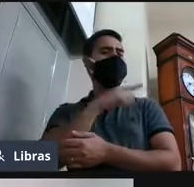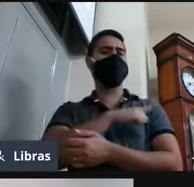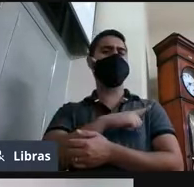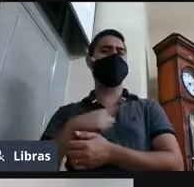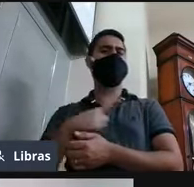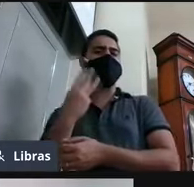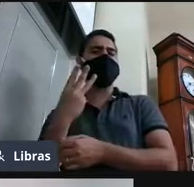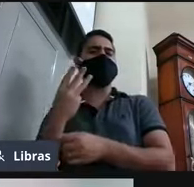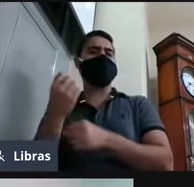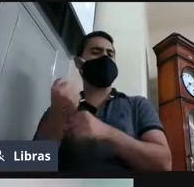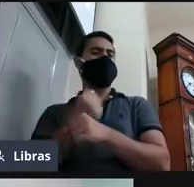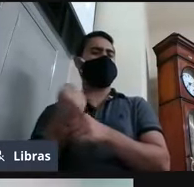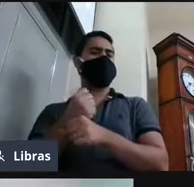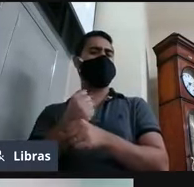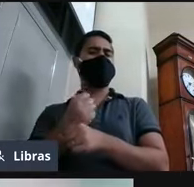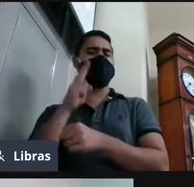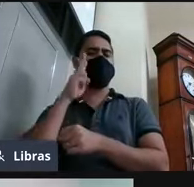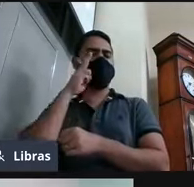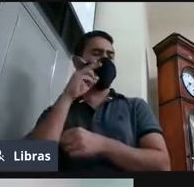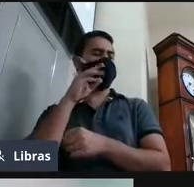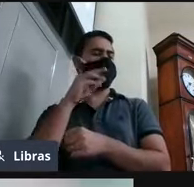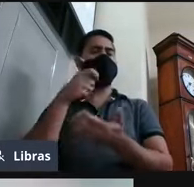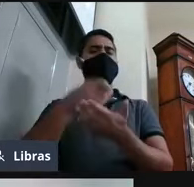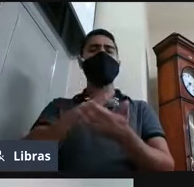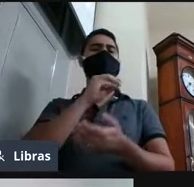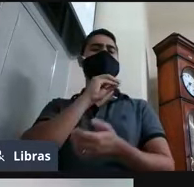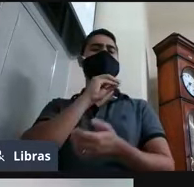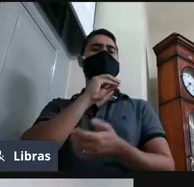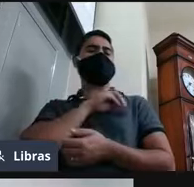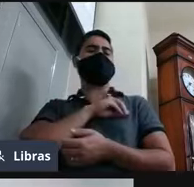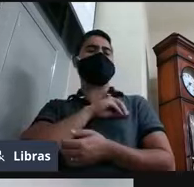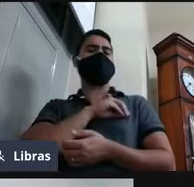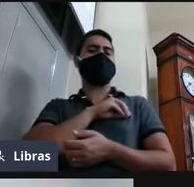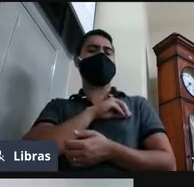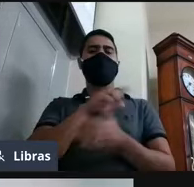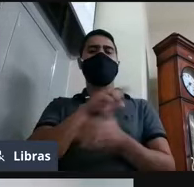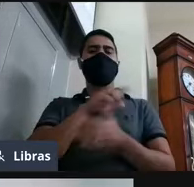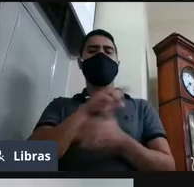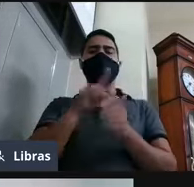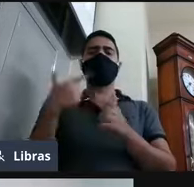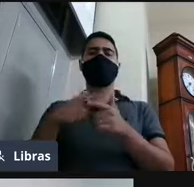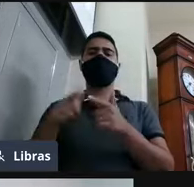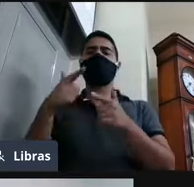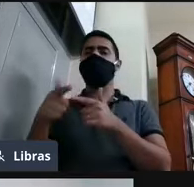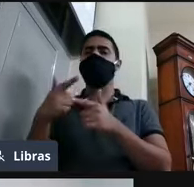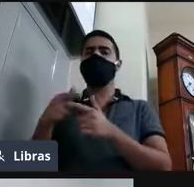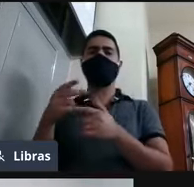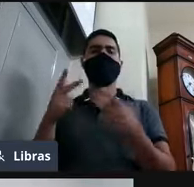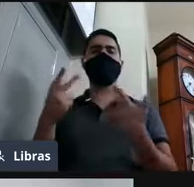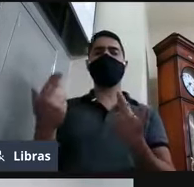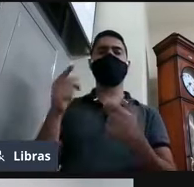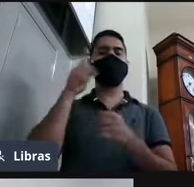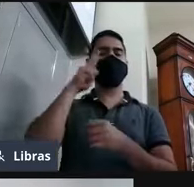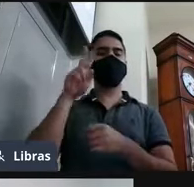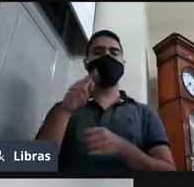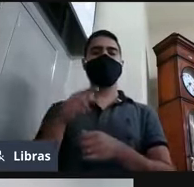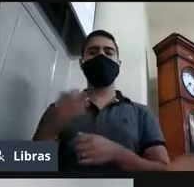cidade 3 anos. Não vi pagamento atrasado, não vi tantos problemas na nossa cidade, igual eu vi nos prefeitos para